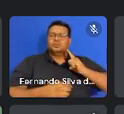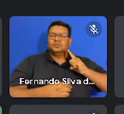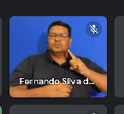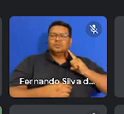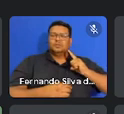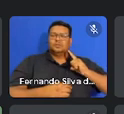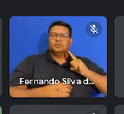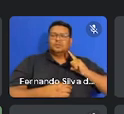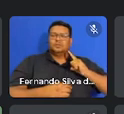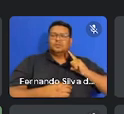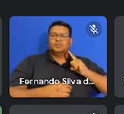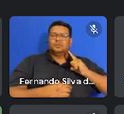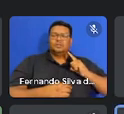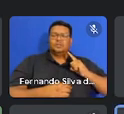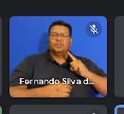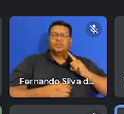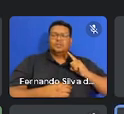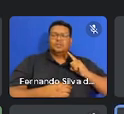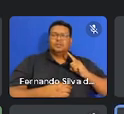Você entendeu?